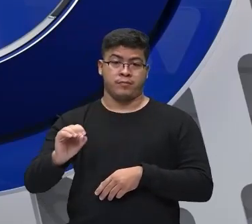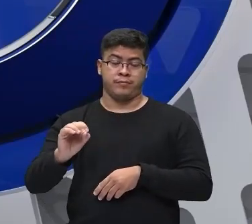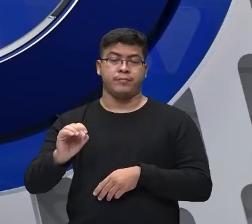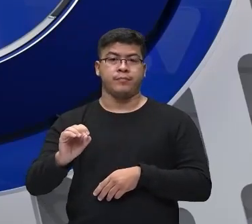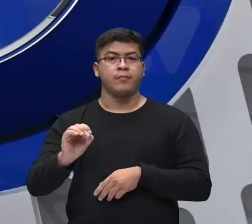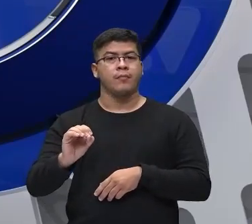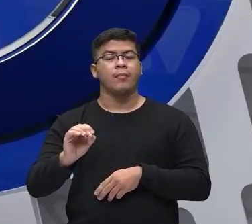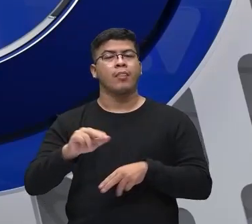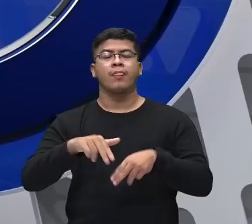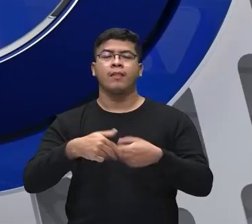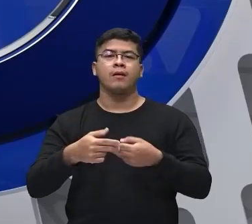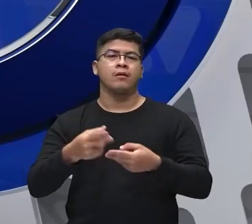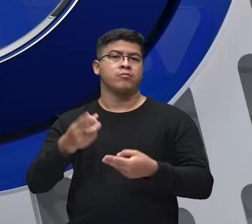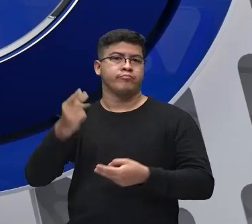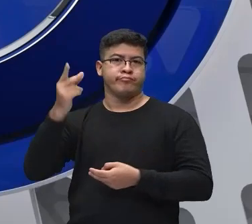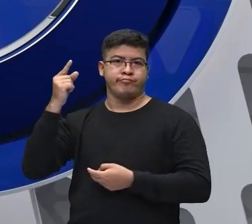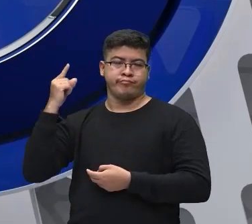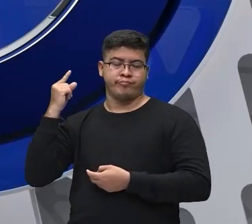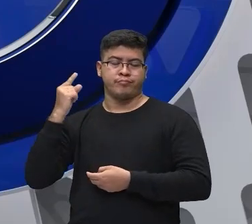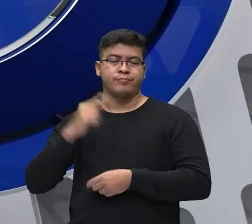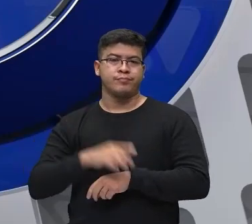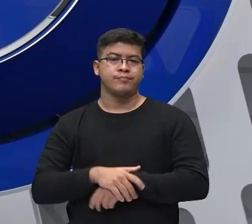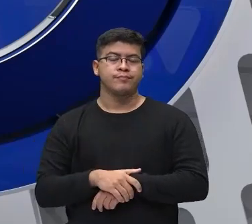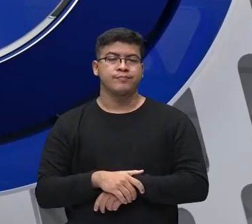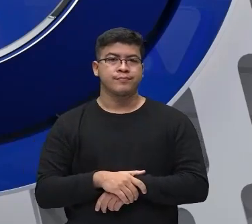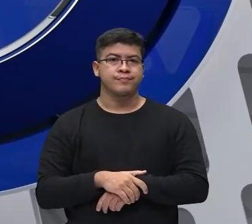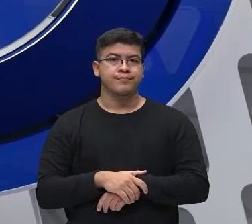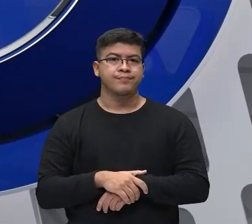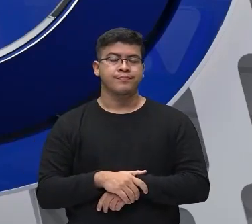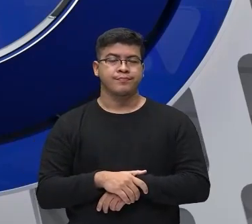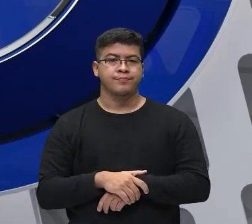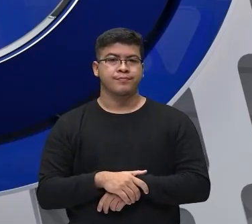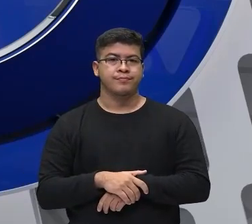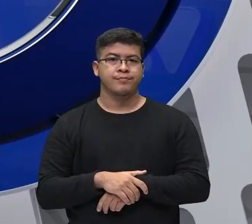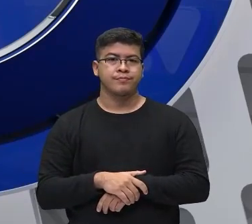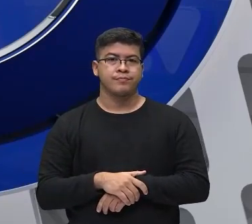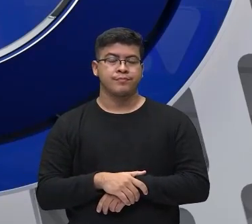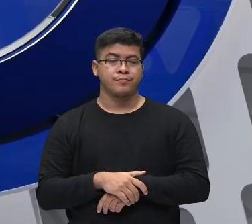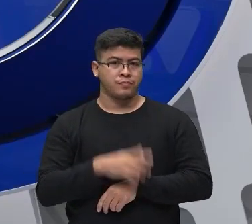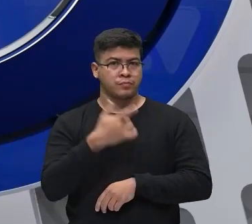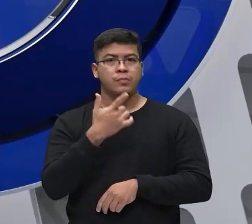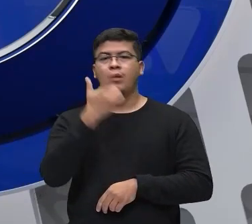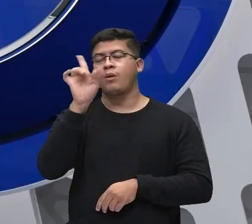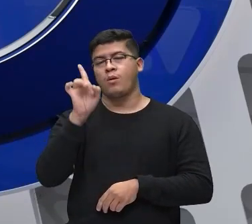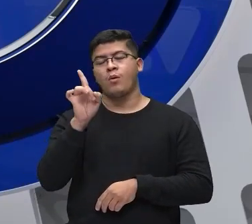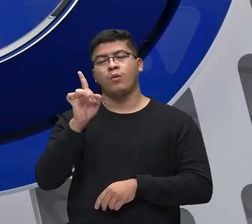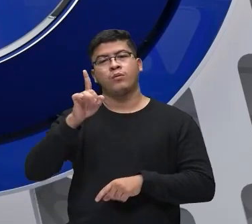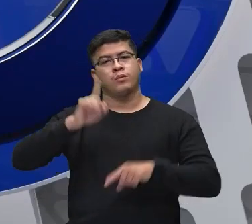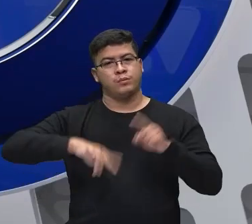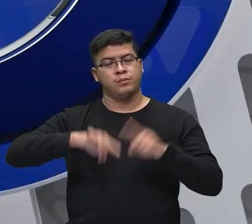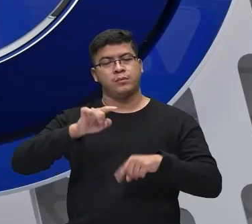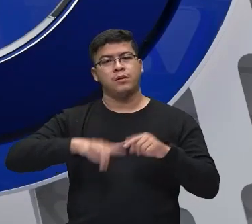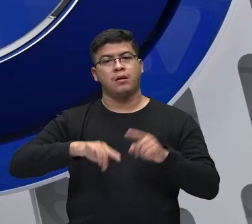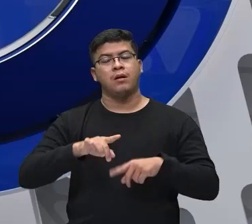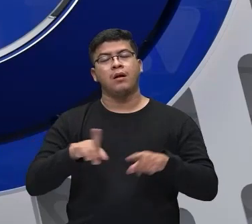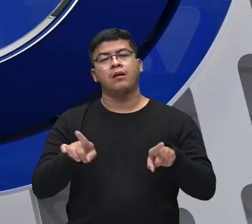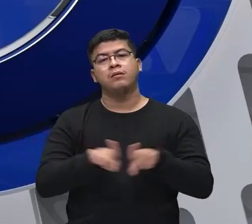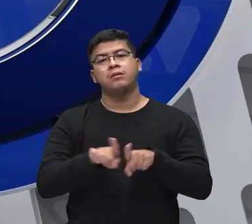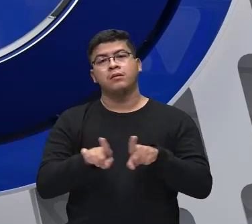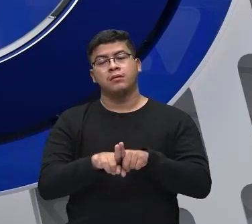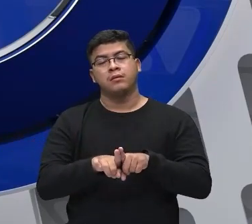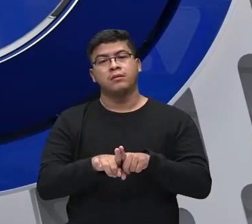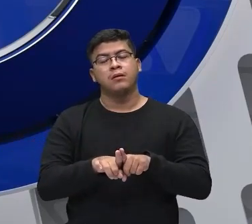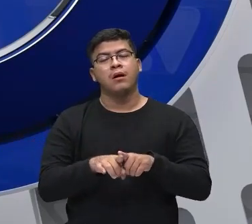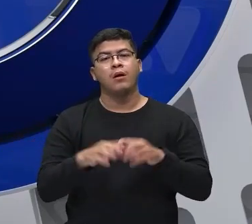feito dessa maneira. Existem outros eletrodomésticos, outros utensílios domésticos